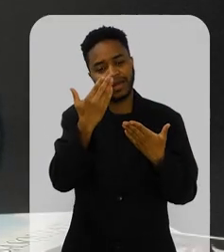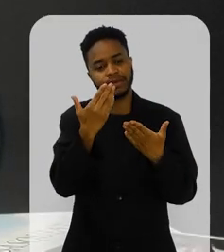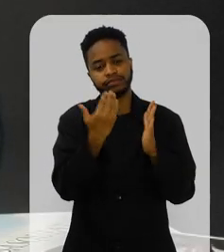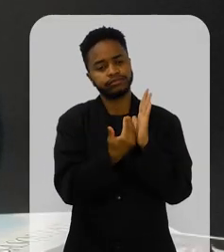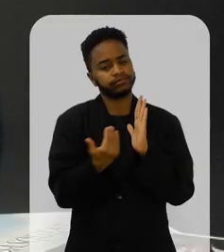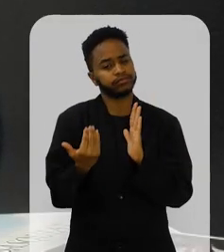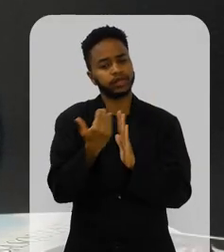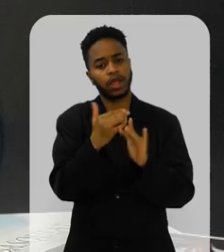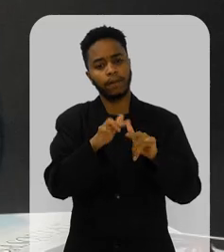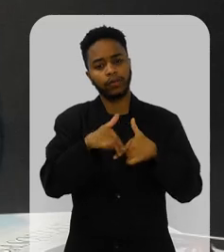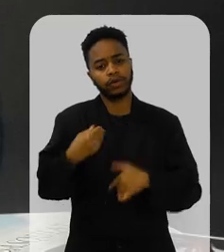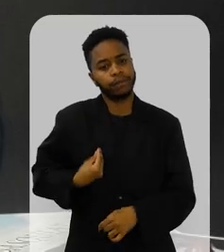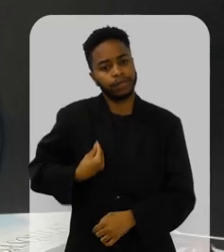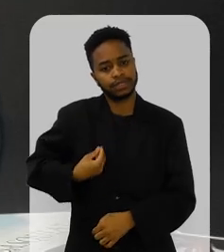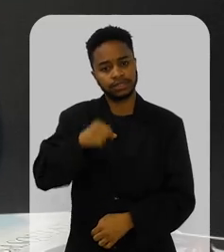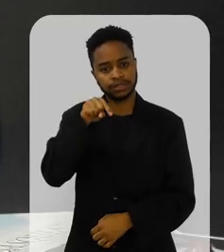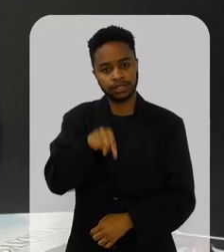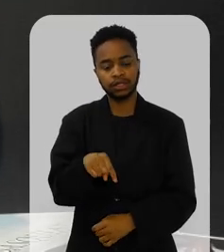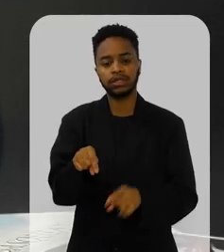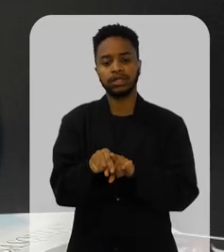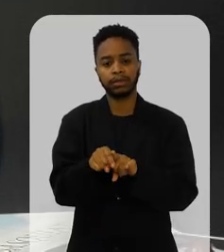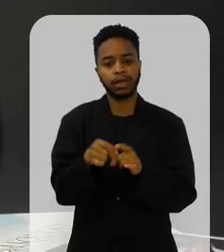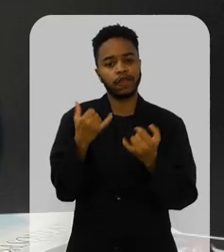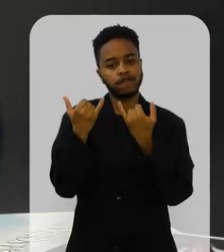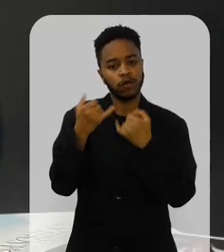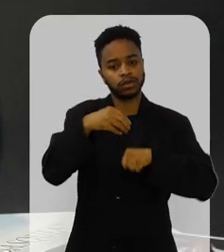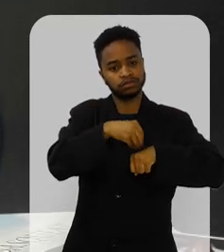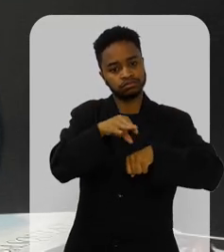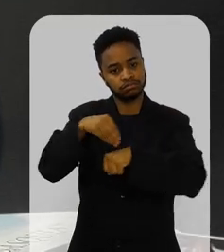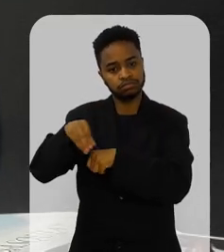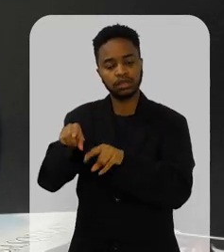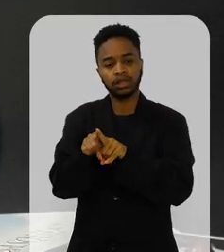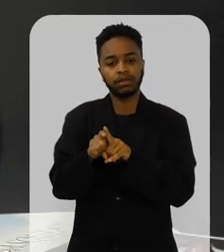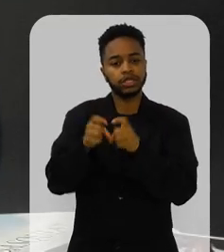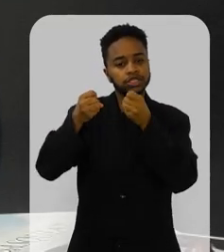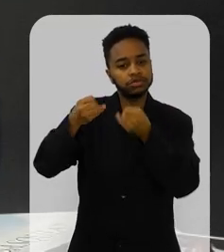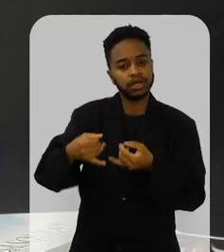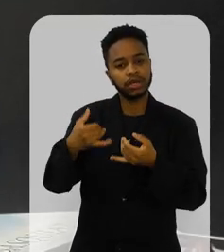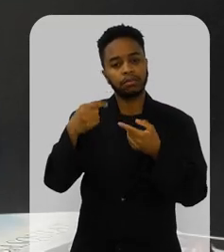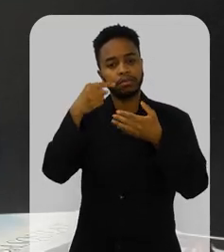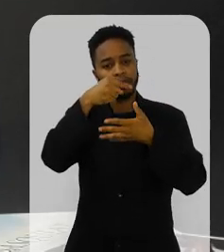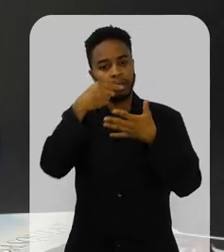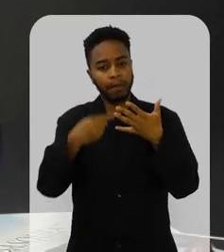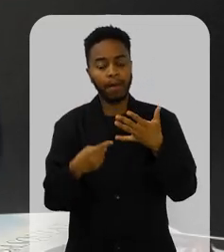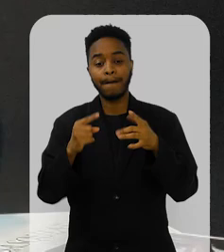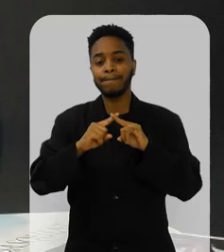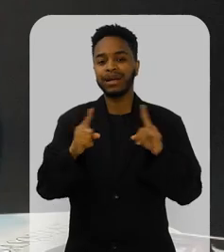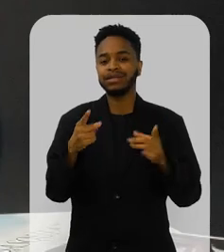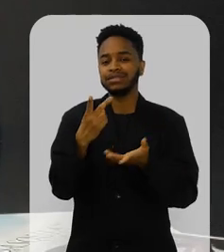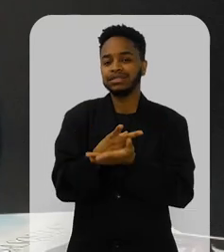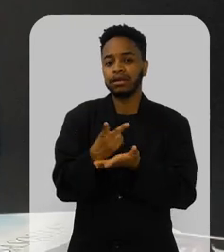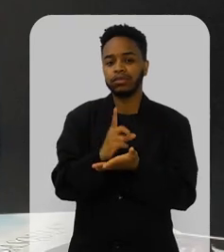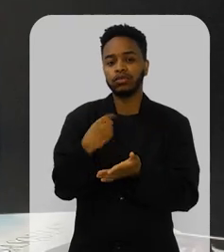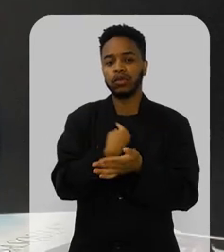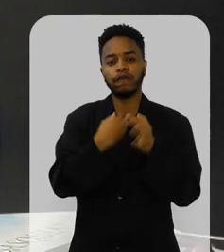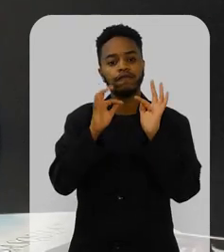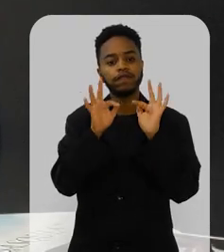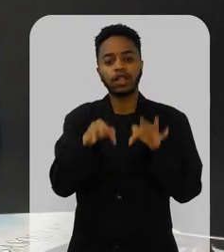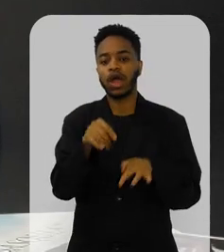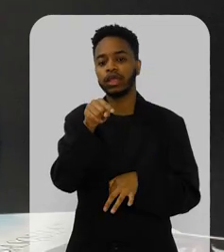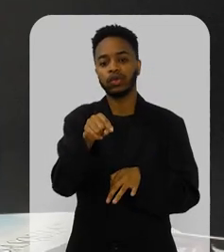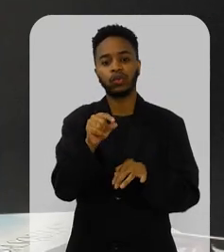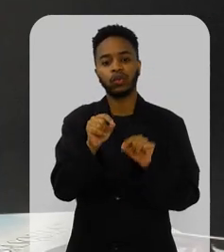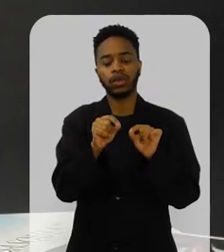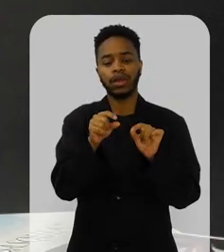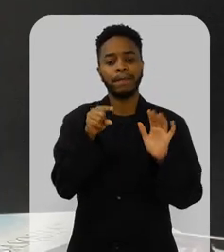agradecer demais pela sua presença, pelas suas informações, seus esclarecimentos. Mas sempre terminamos o